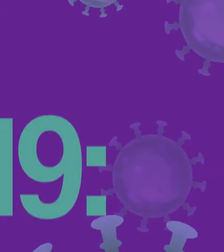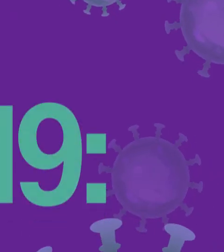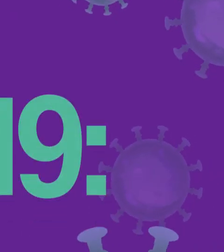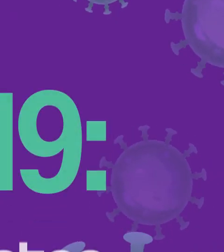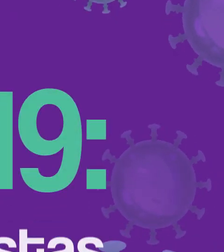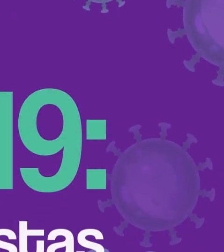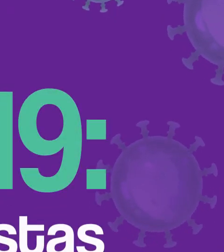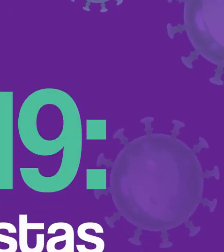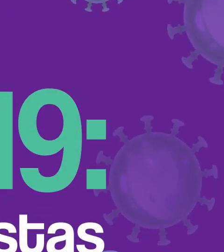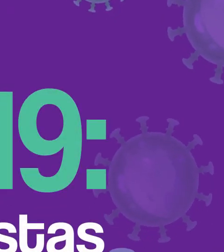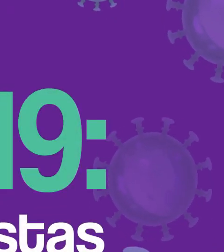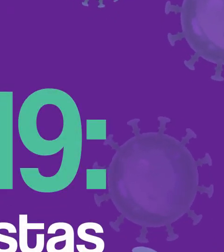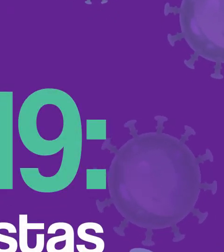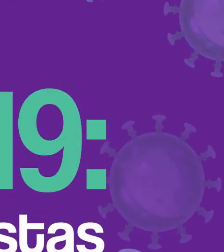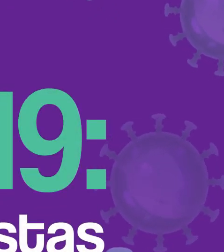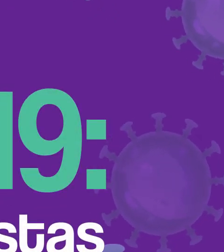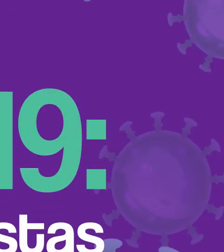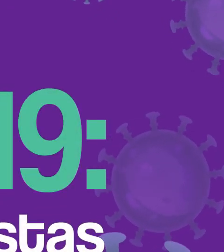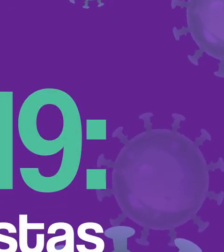e